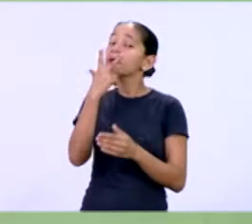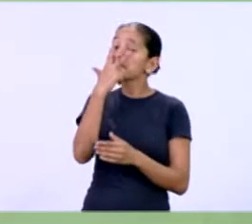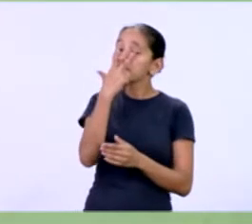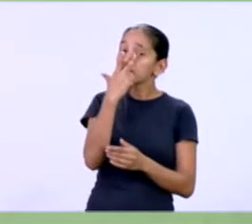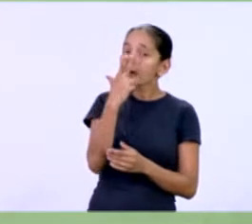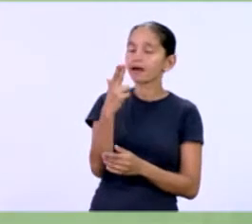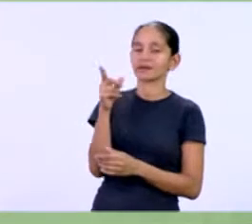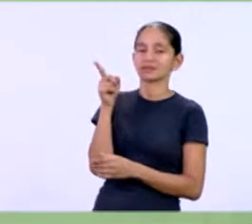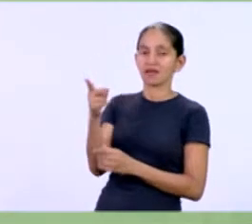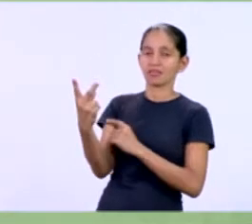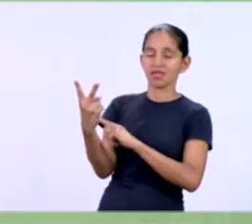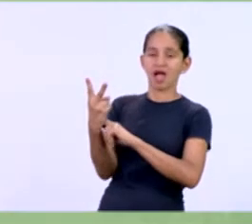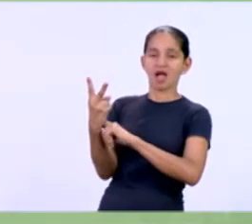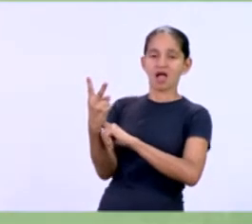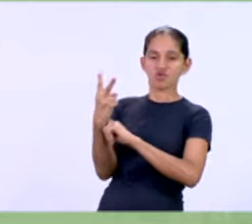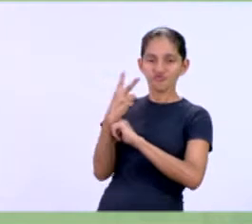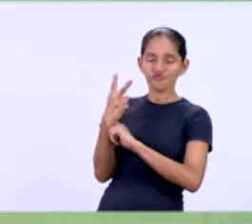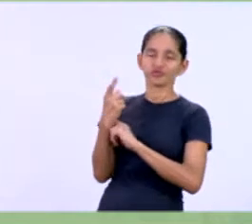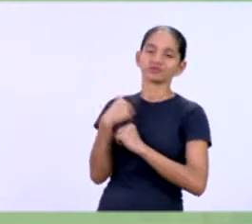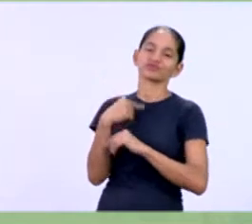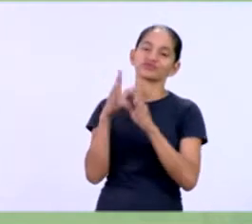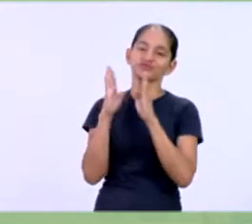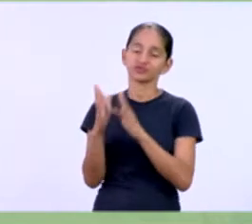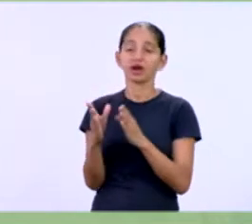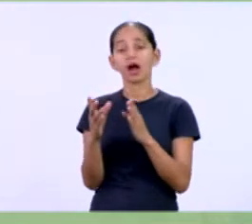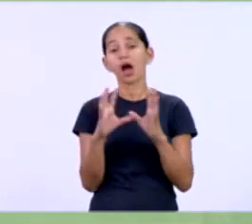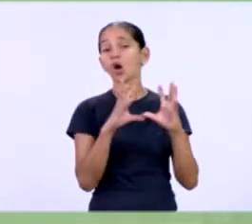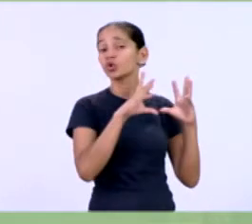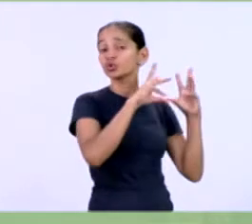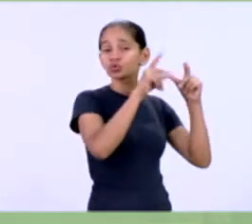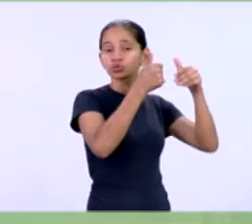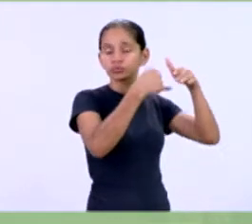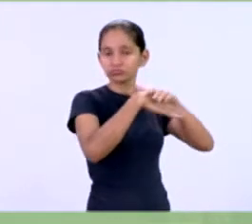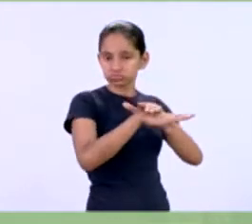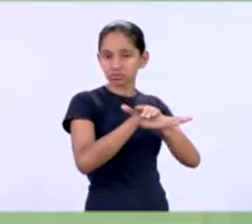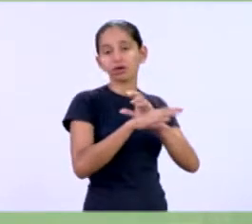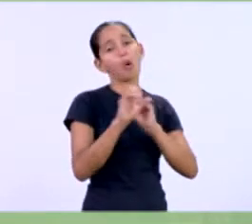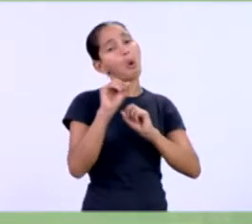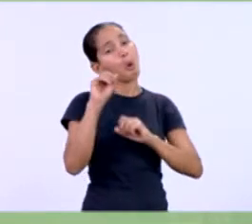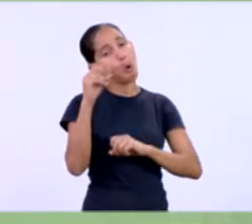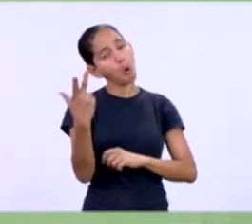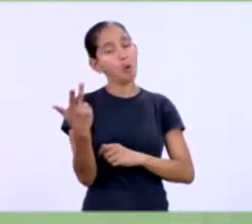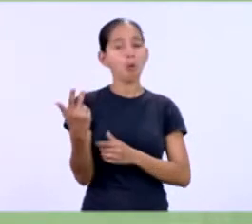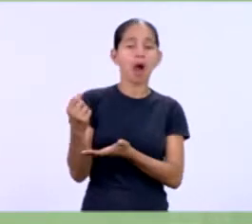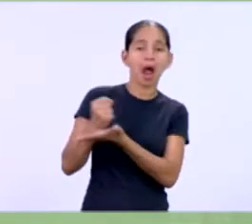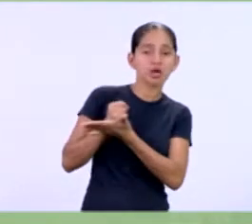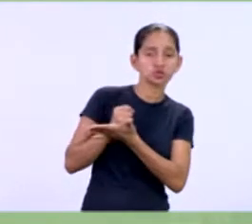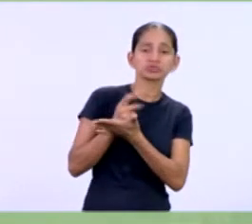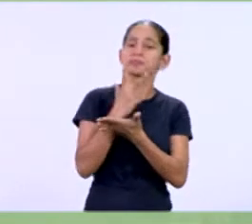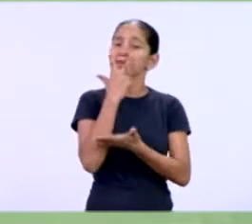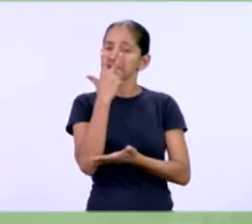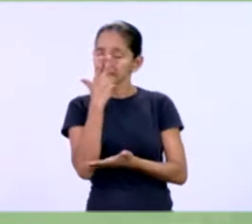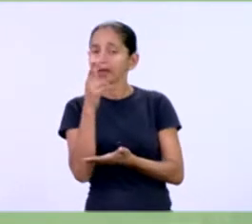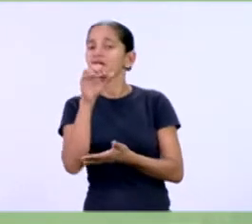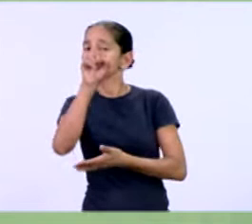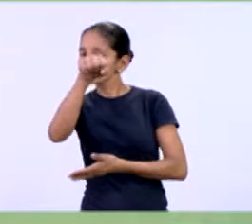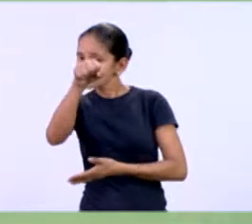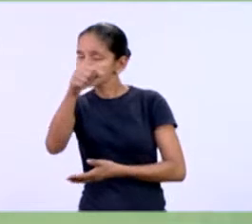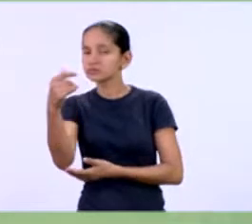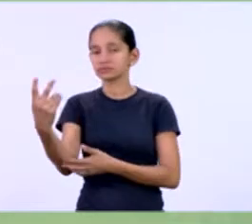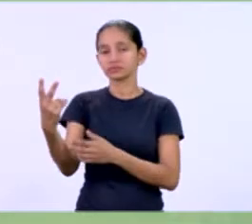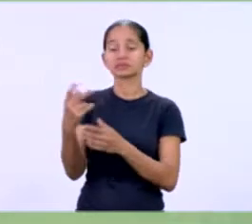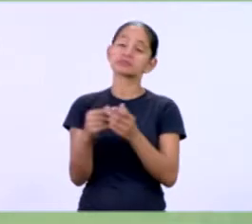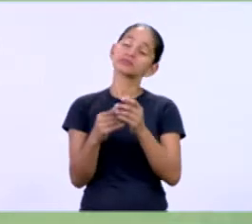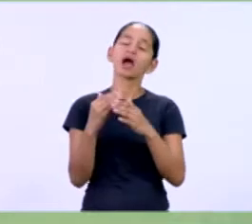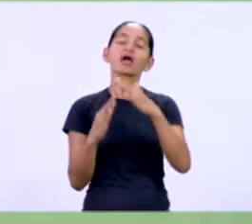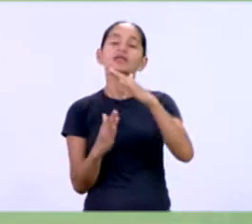financiam parte ou todo o estoque. Ou seja, estão meio que patrocinando, né? Quando a empresa tem prazos